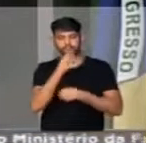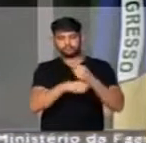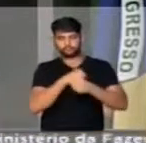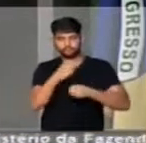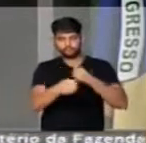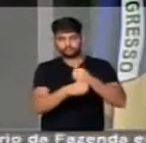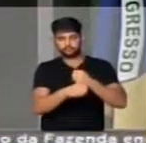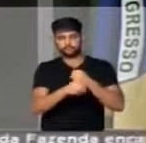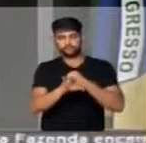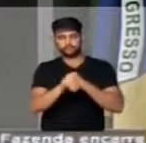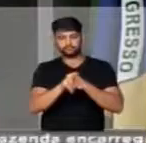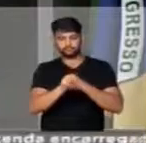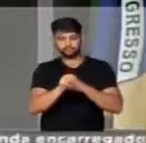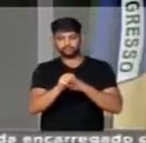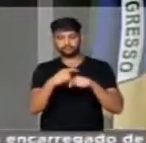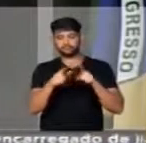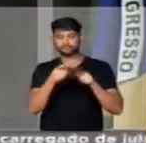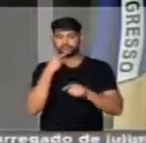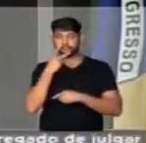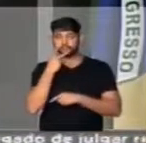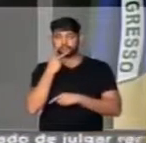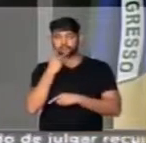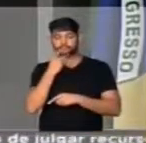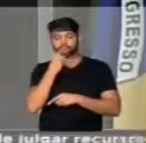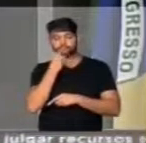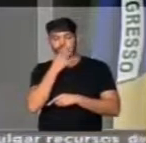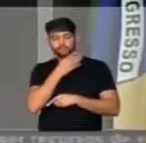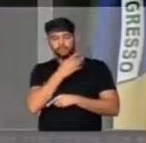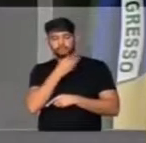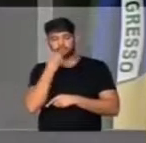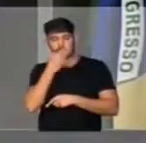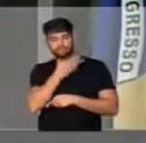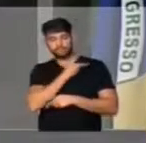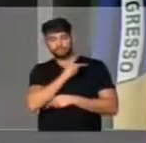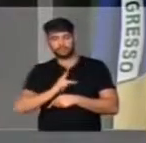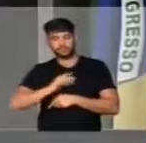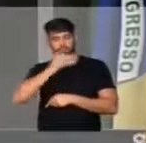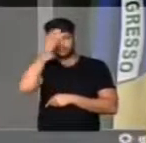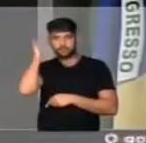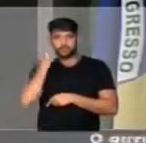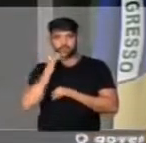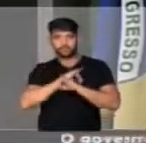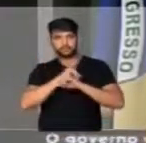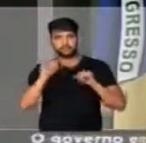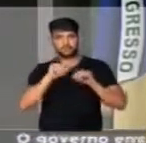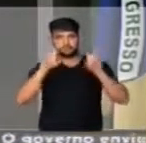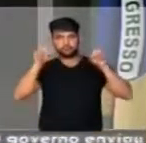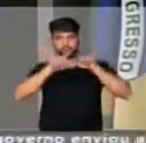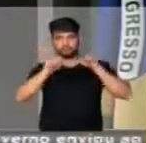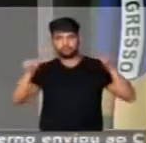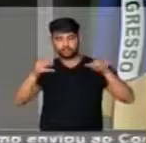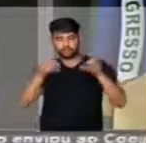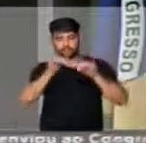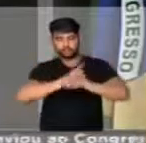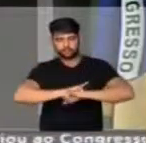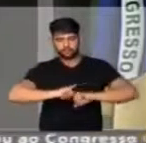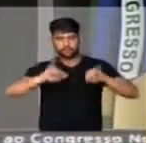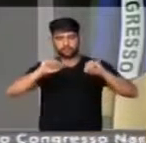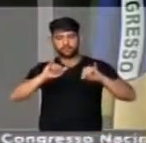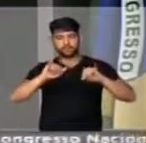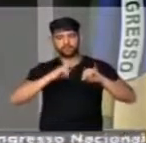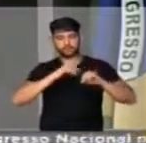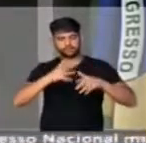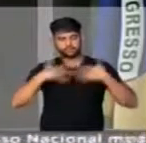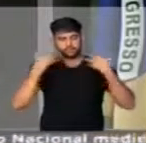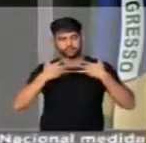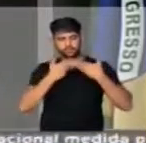anos de carência. E como disse bem, o presidente Michel Temer, abre aspas, quero registrar que é com